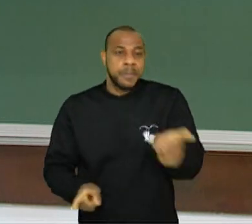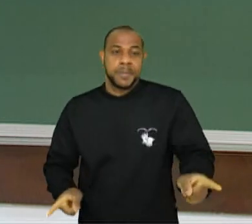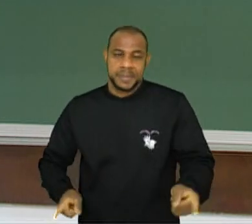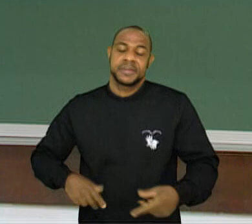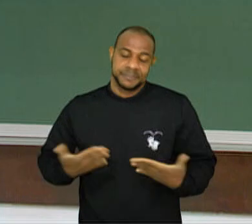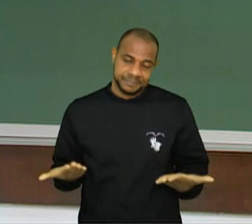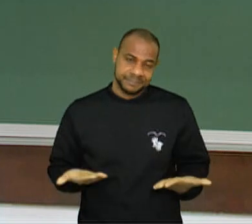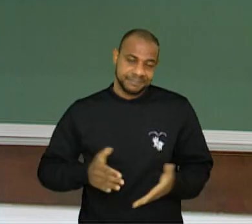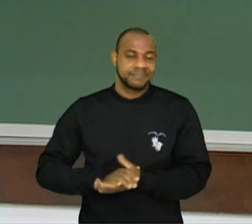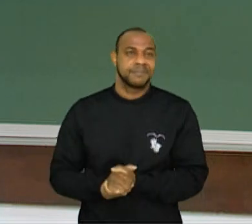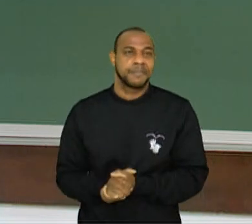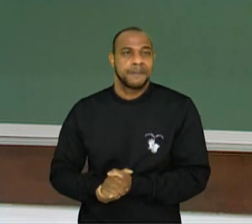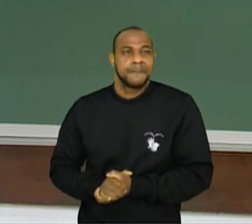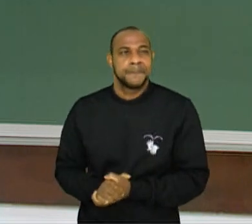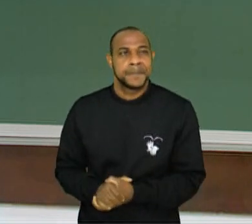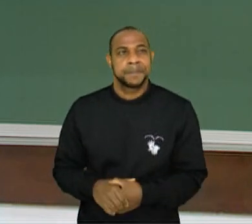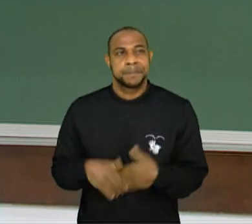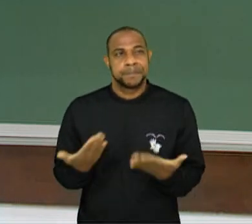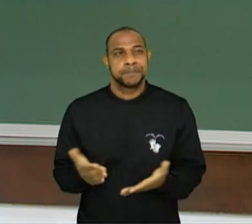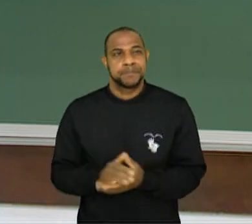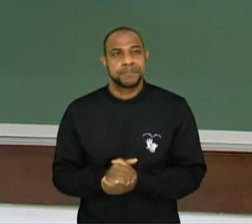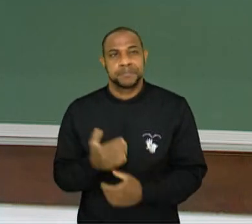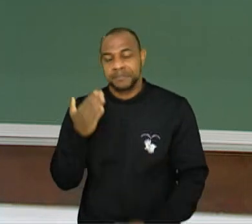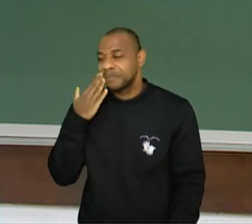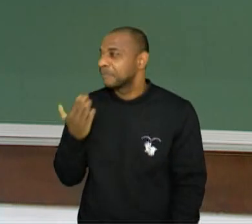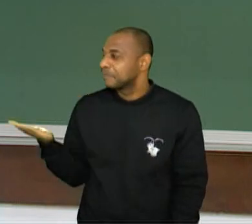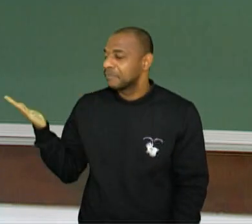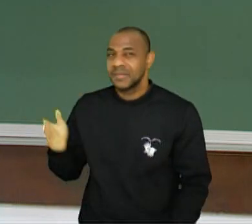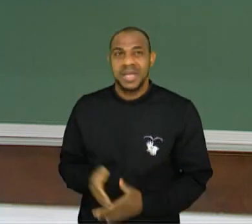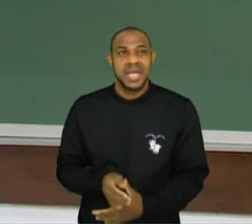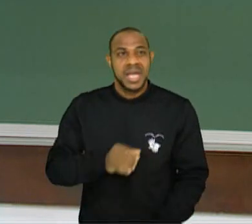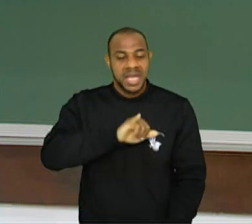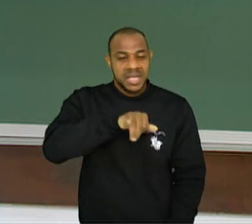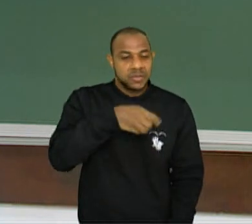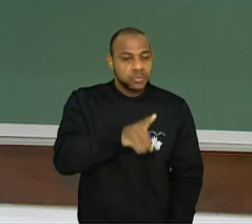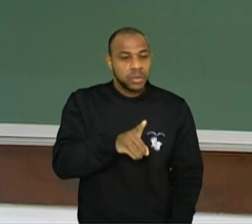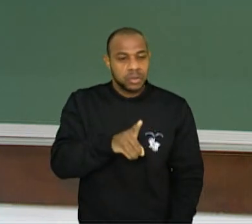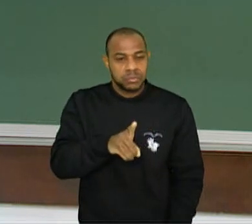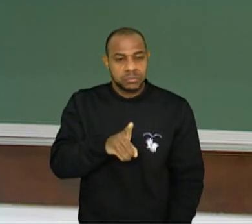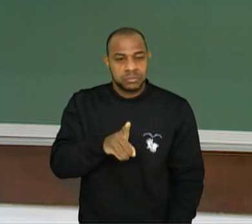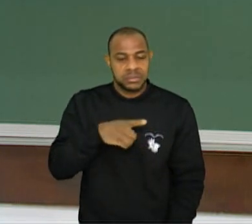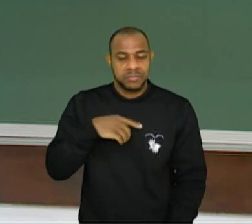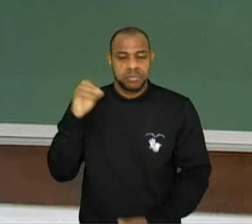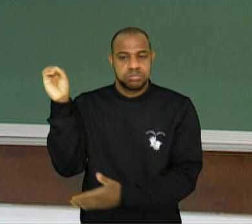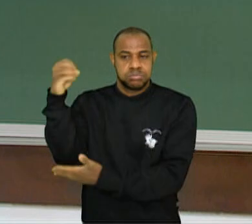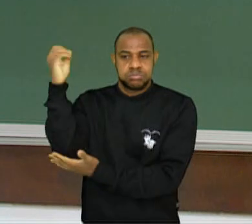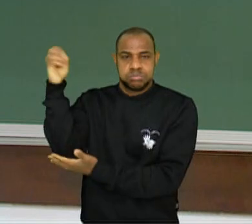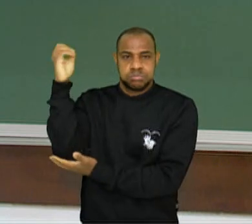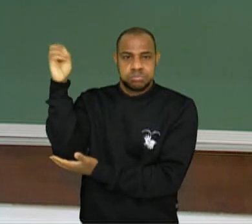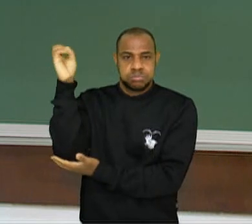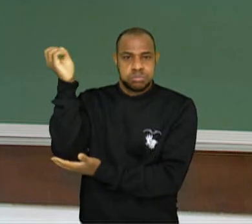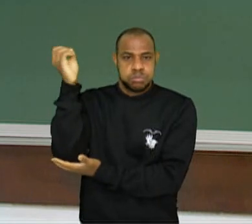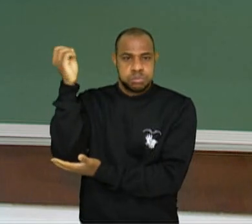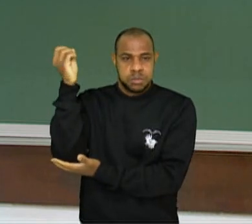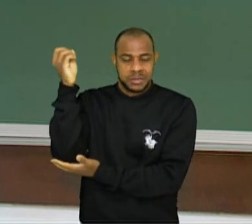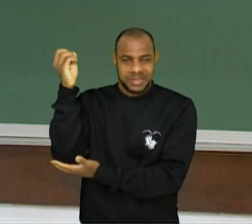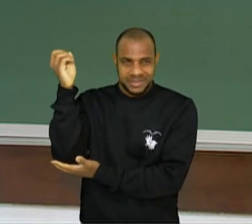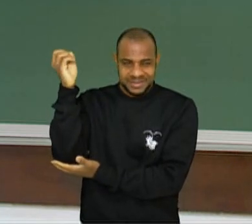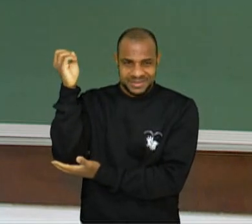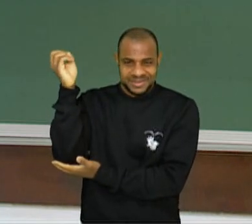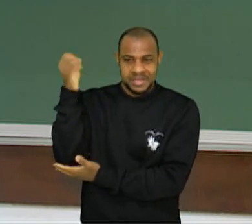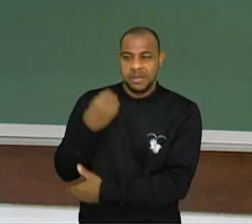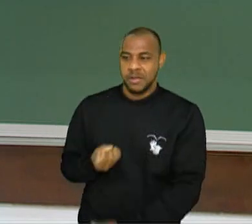primeiro. Acontece que João Goulart não estava fora do Brasil. Ele estava no Rio Grande do Sul, onde, lembre-se, o cunhado